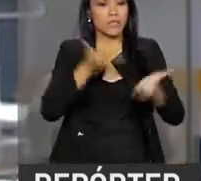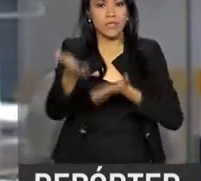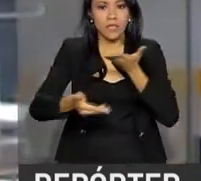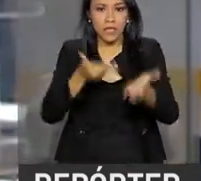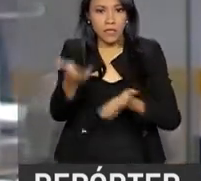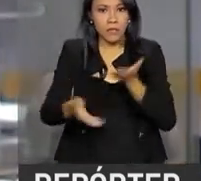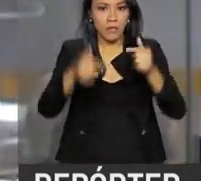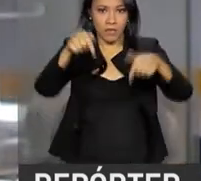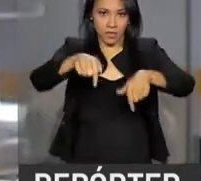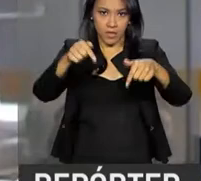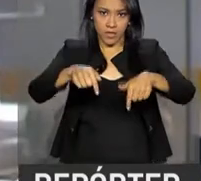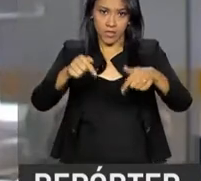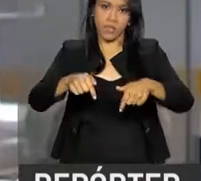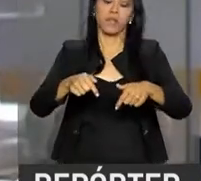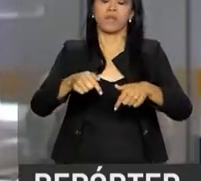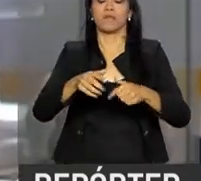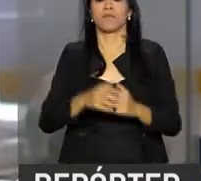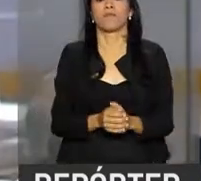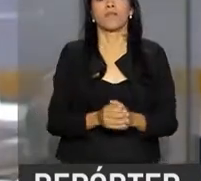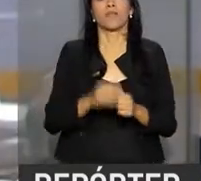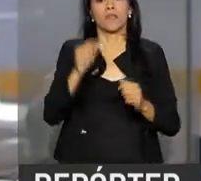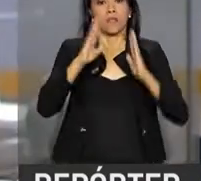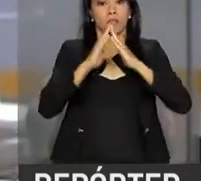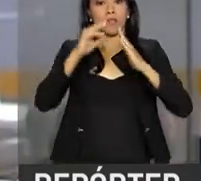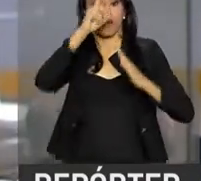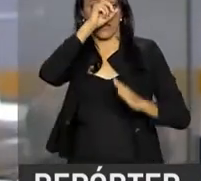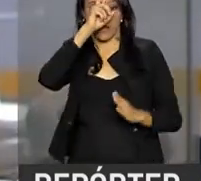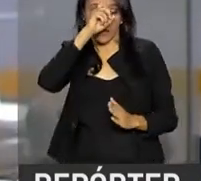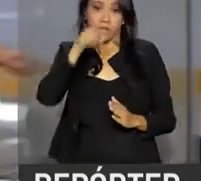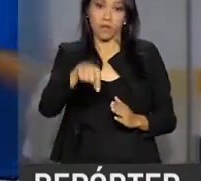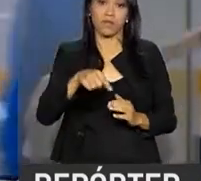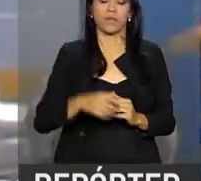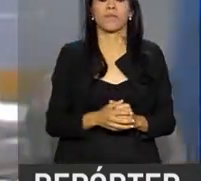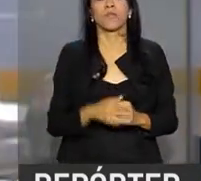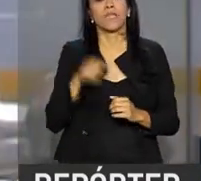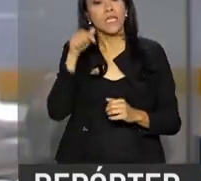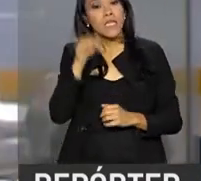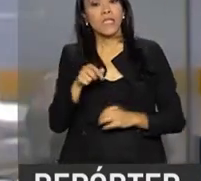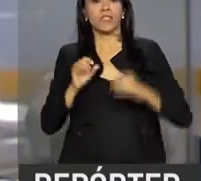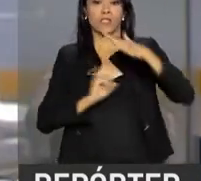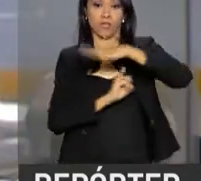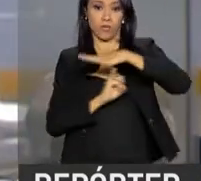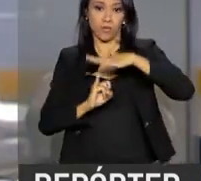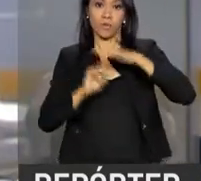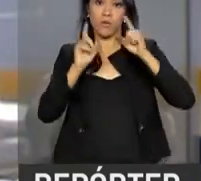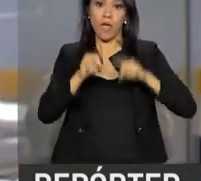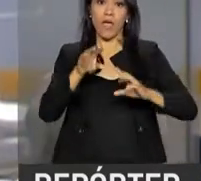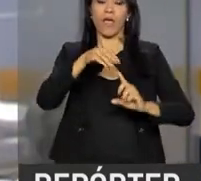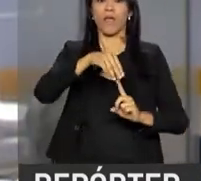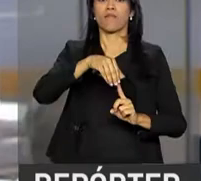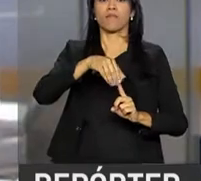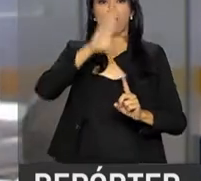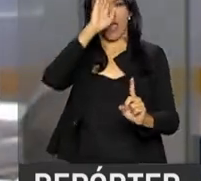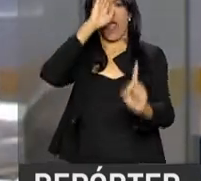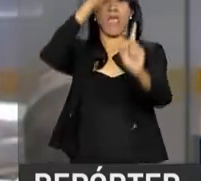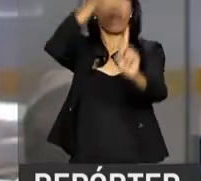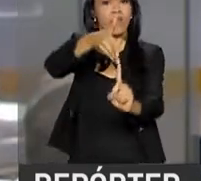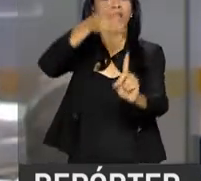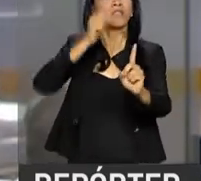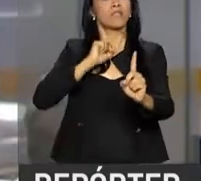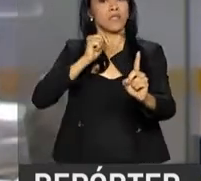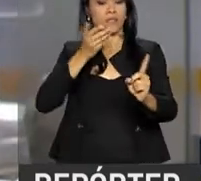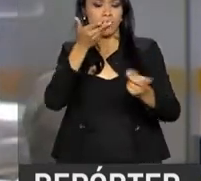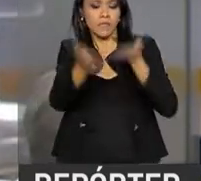de alta e média complexidade aqui na unidade o instituto também é referência no tratamento e acolhimento